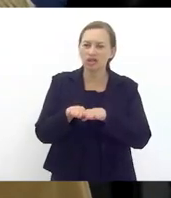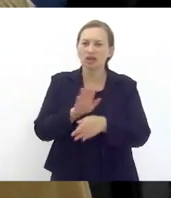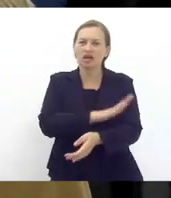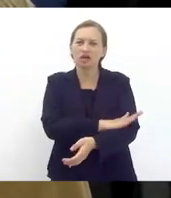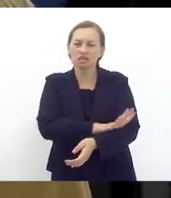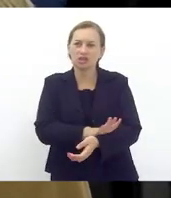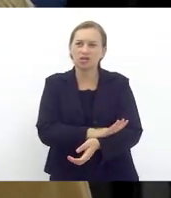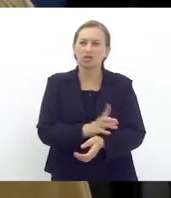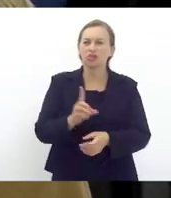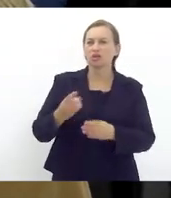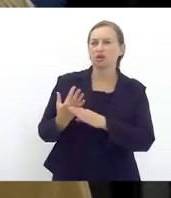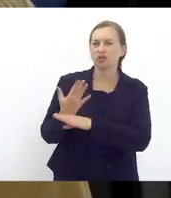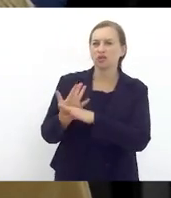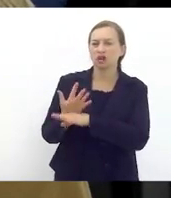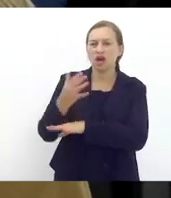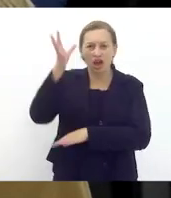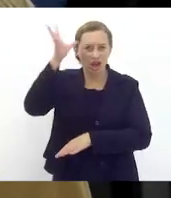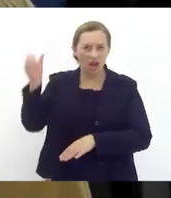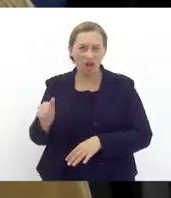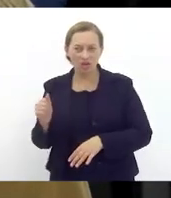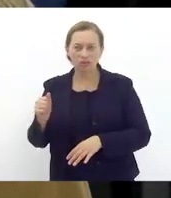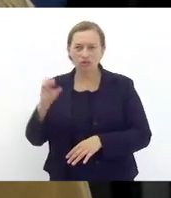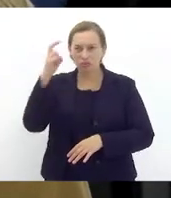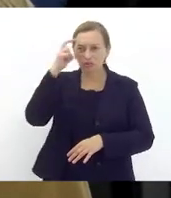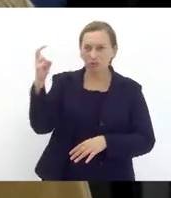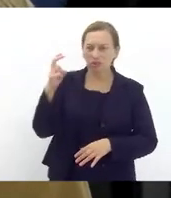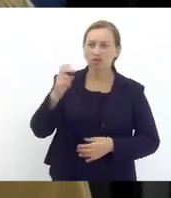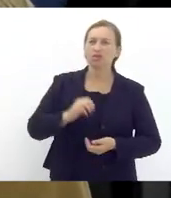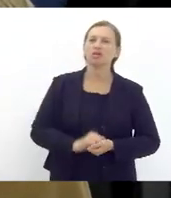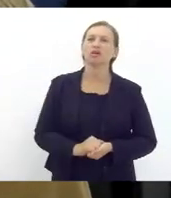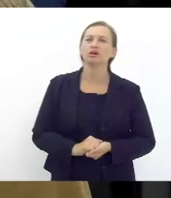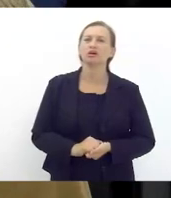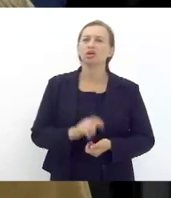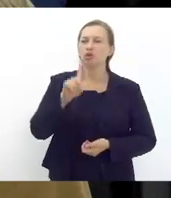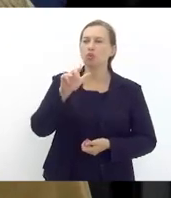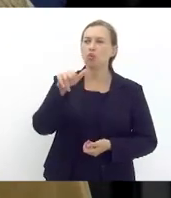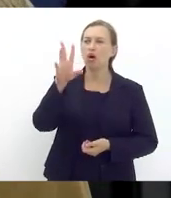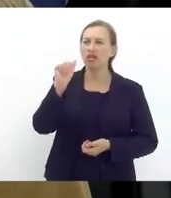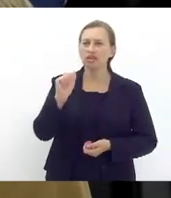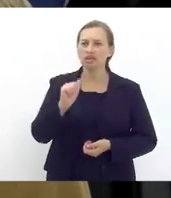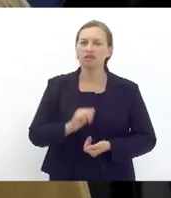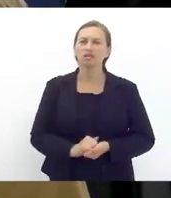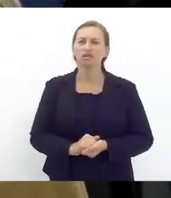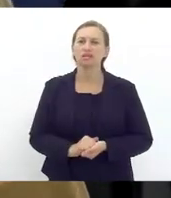fundadora afro cultural hoje é Luana